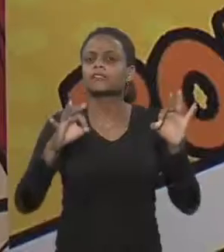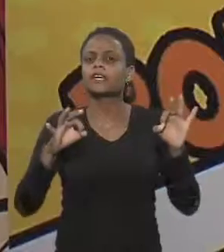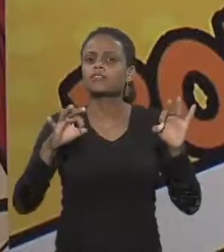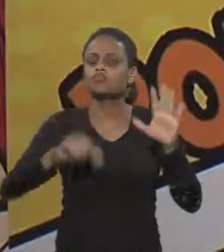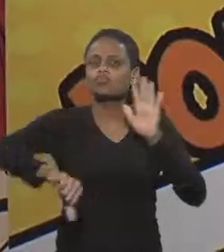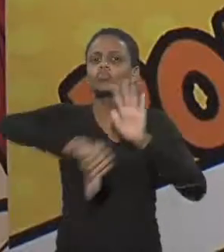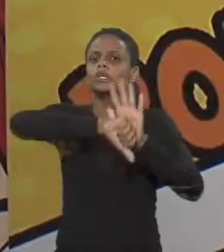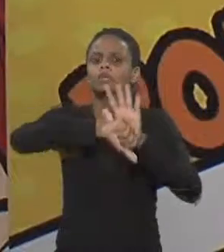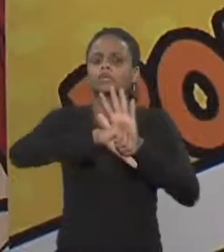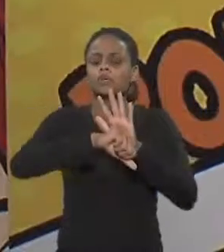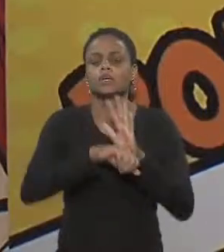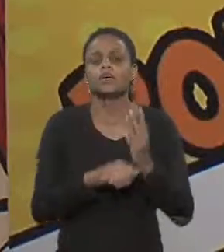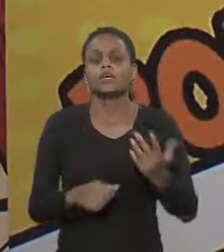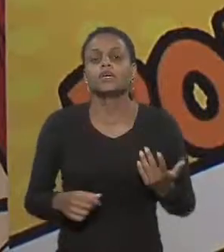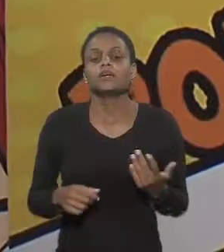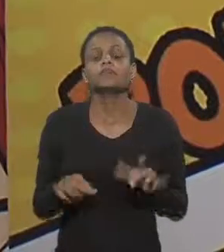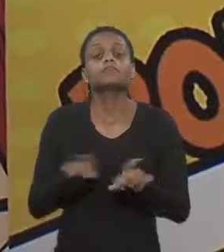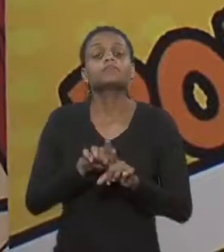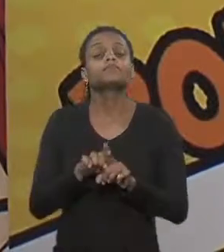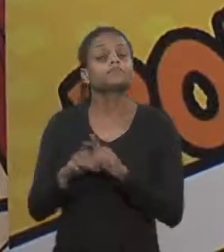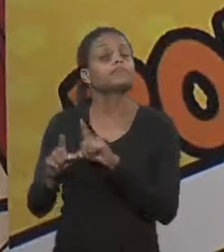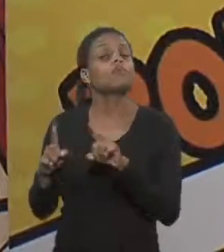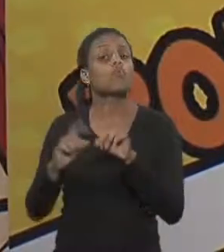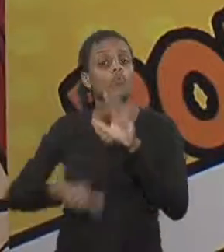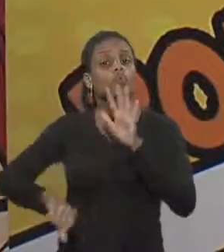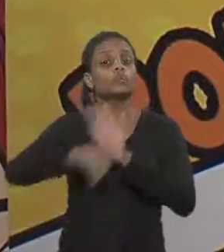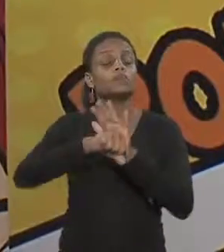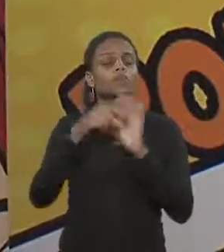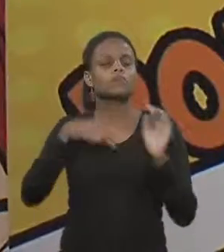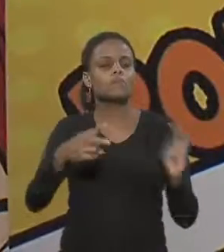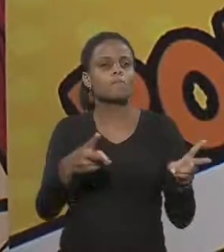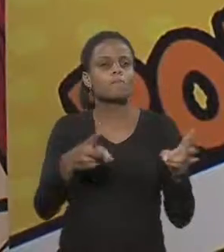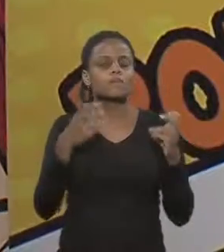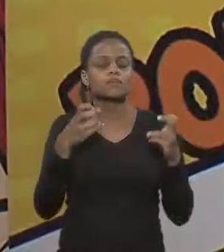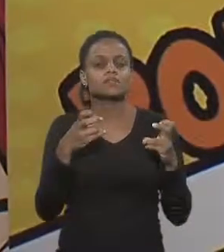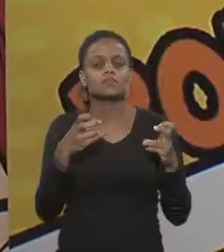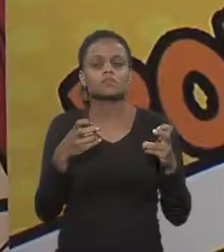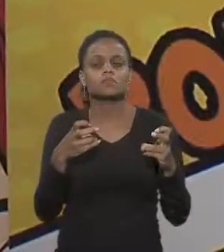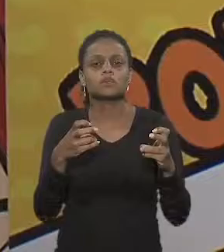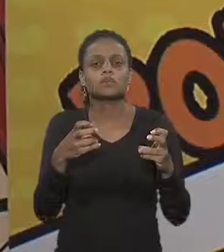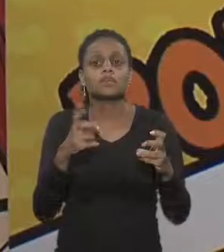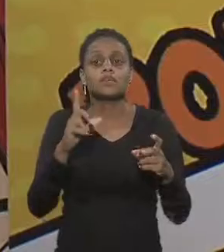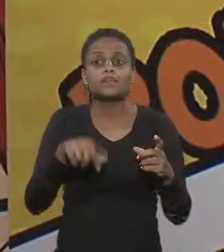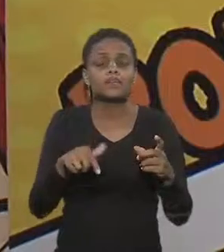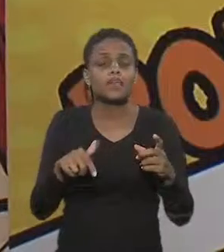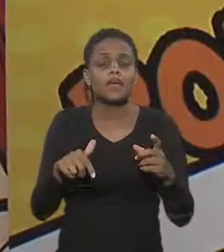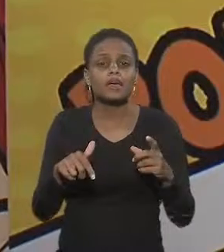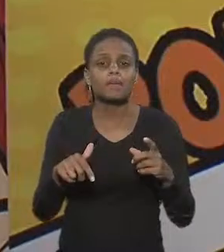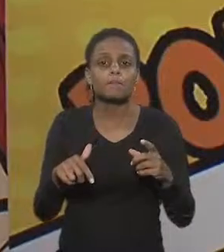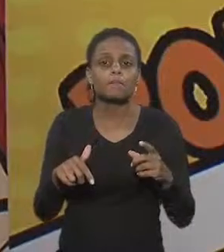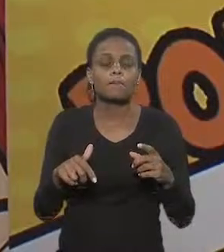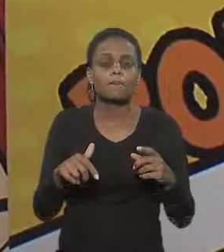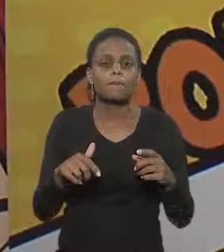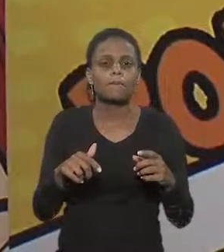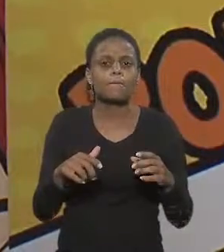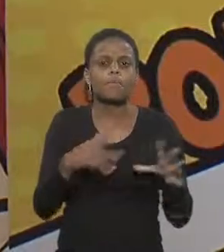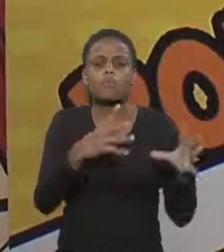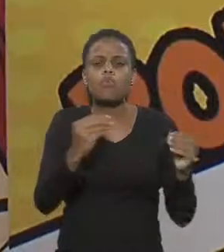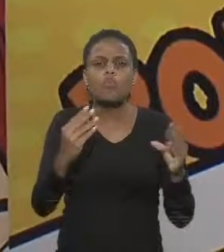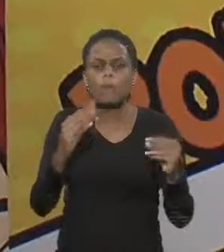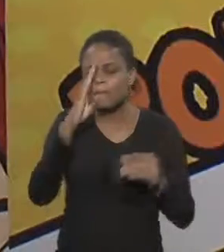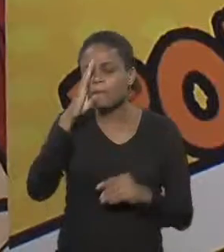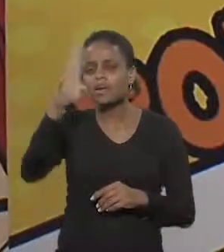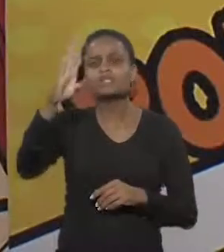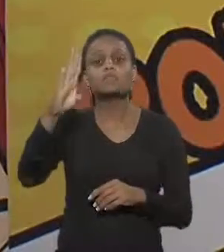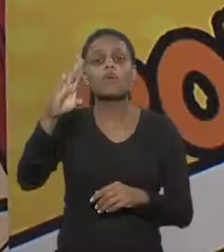caracterizar esse crime específico. E ele também é um crime que a gente percebe que é